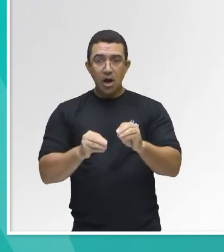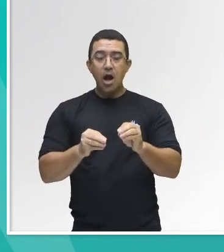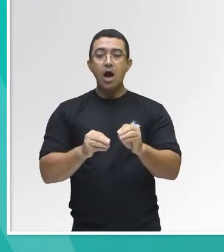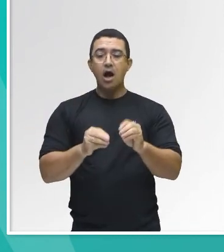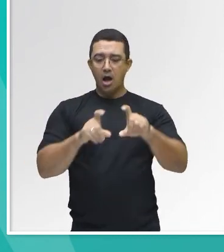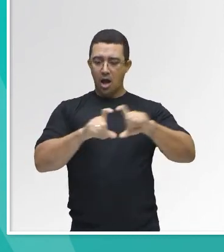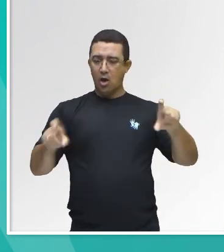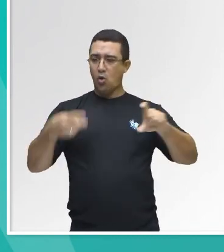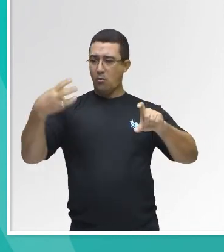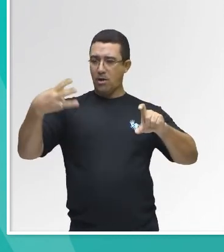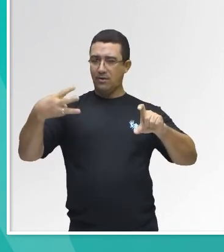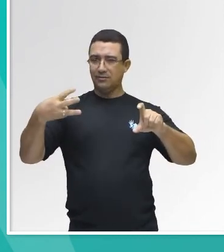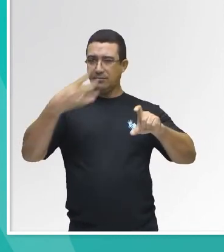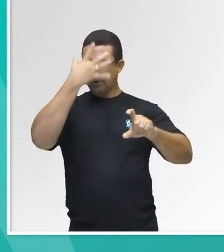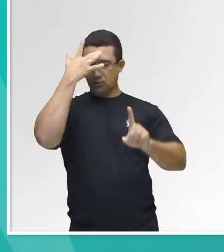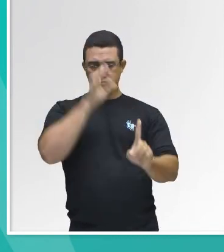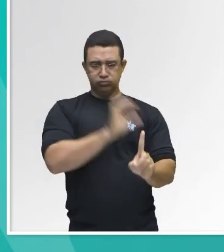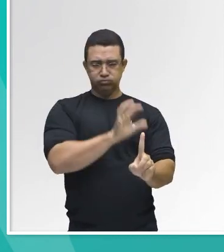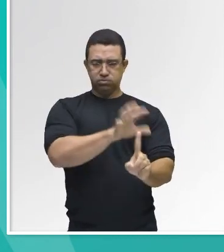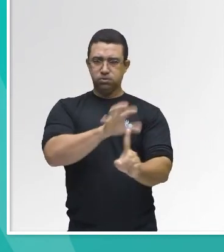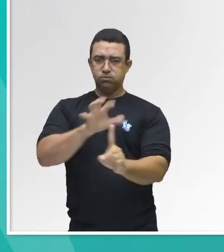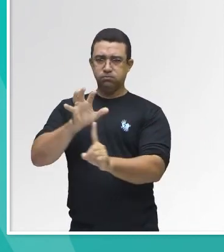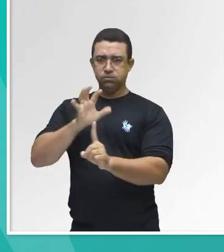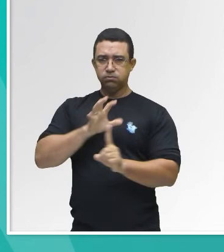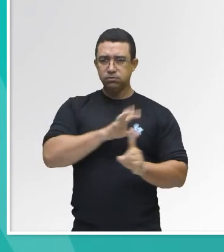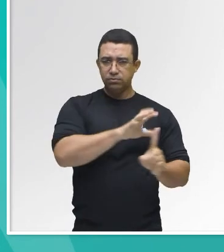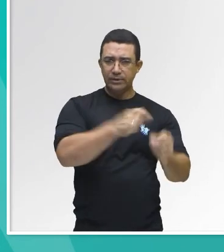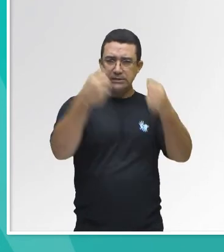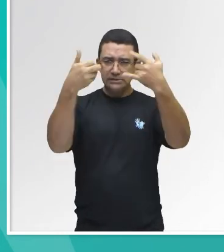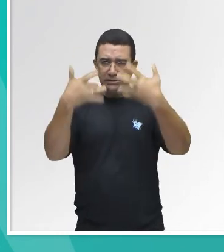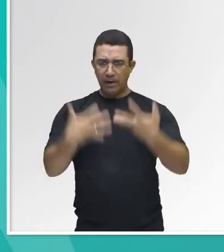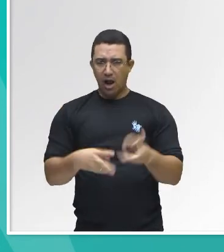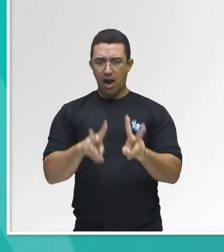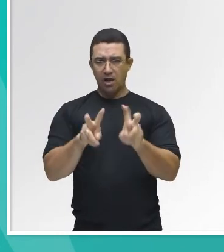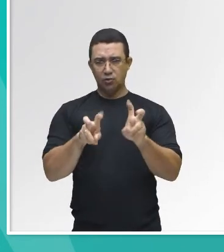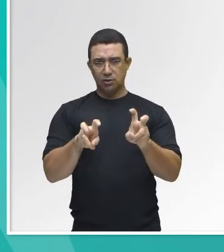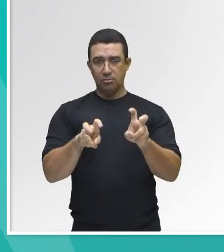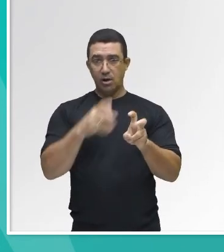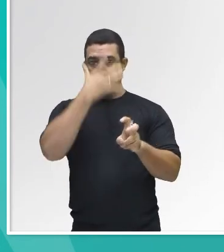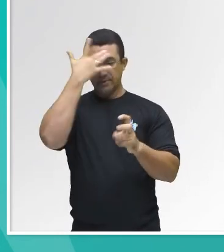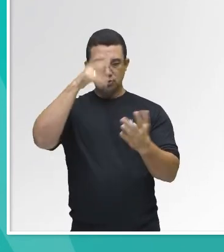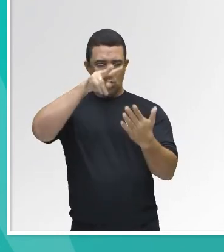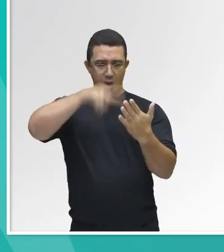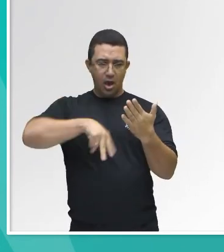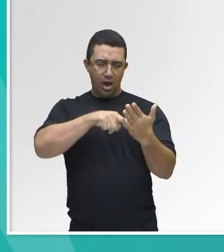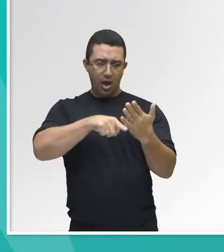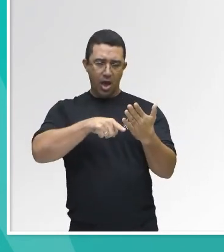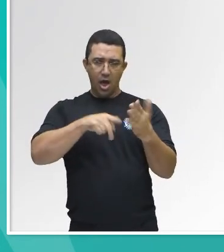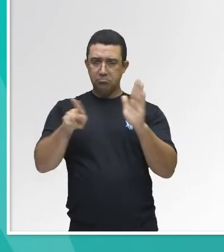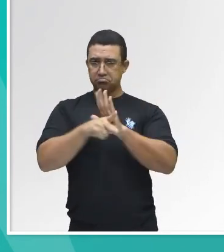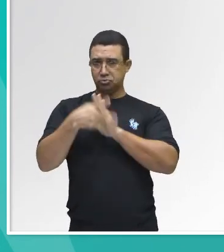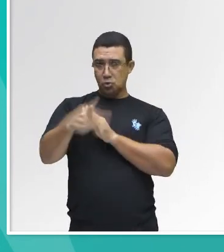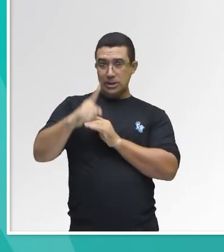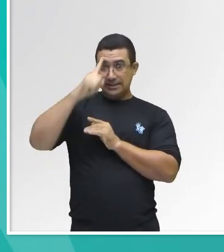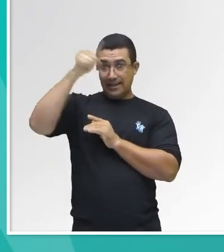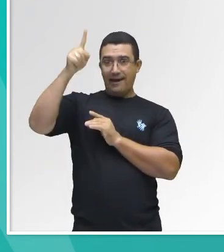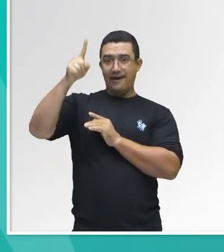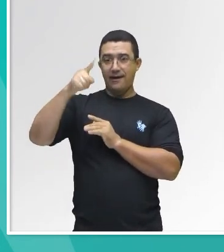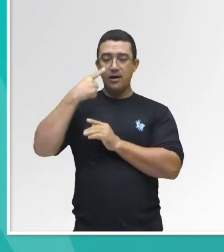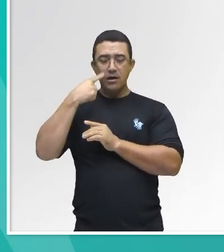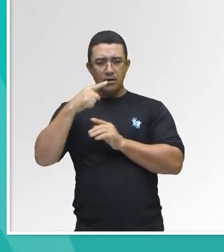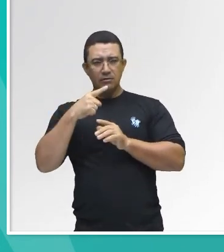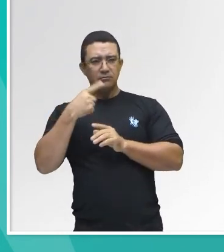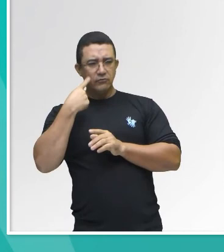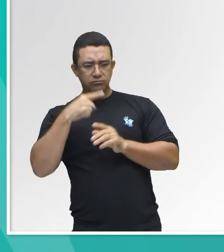aí quem está lhe escutando, quem está lendo, né? A sua ideia, para essa pessoa tomar a sua